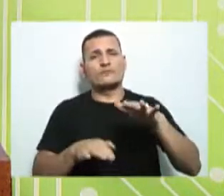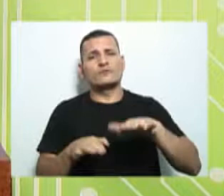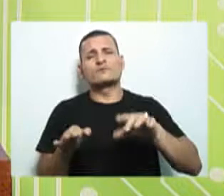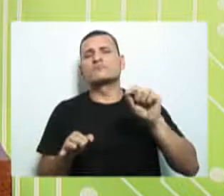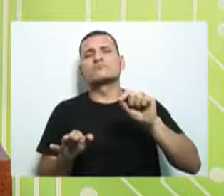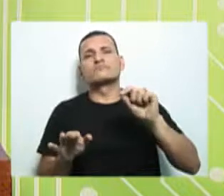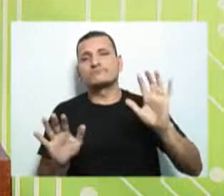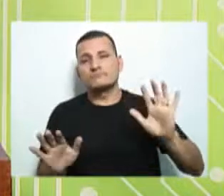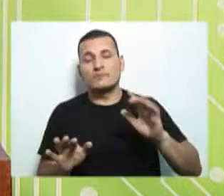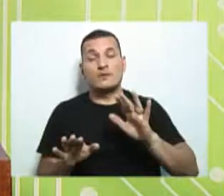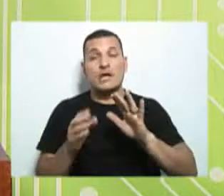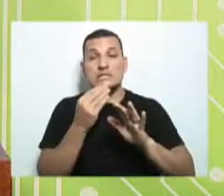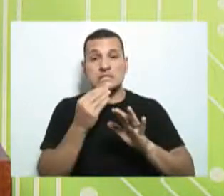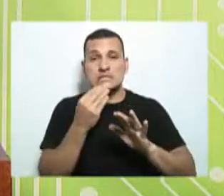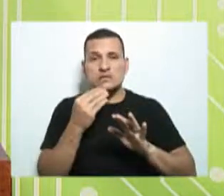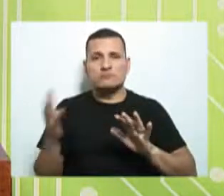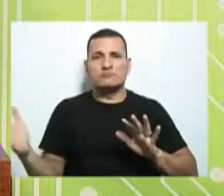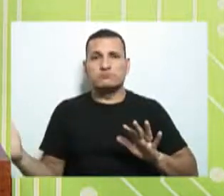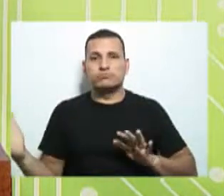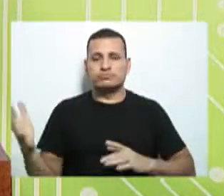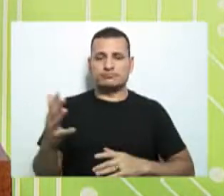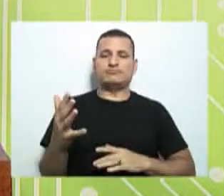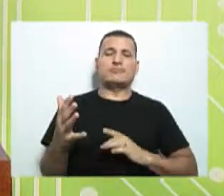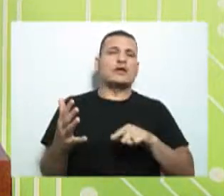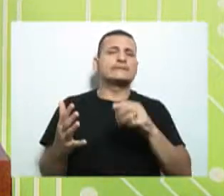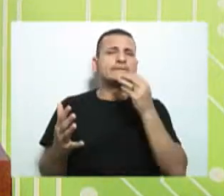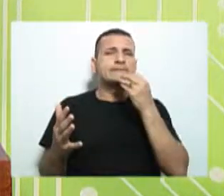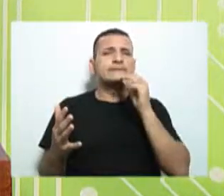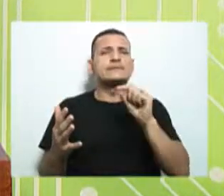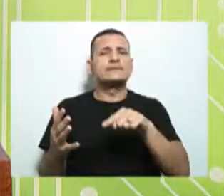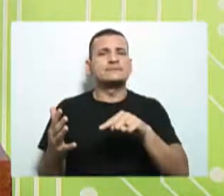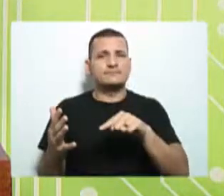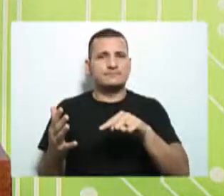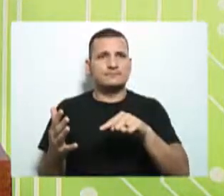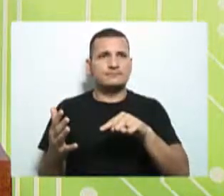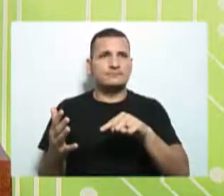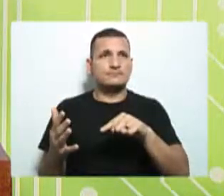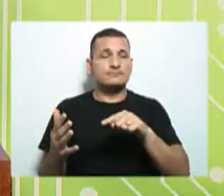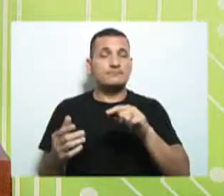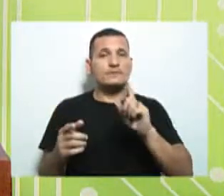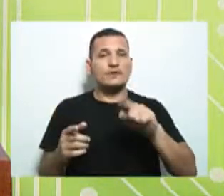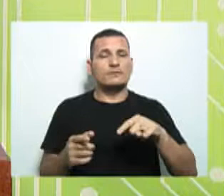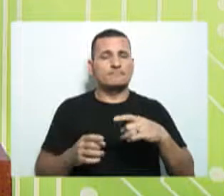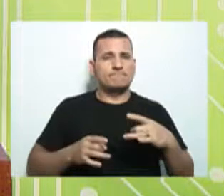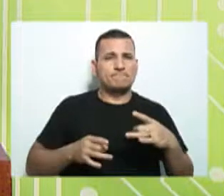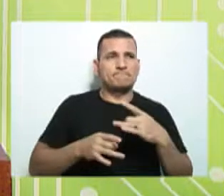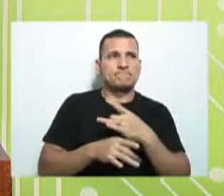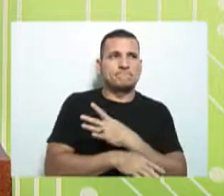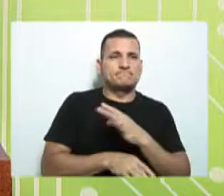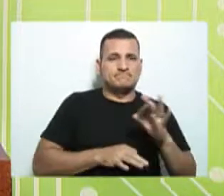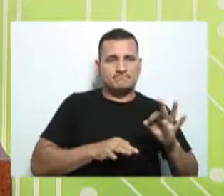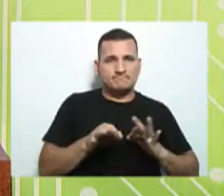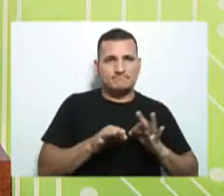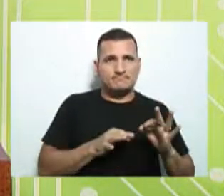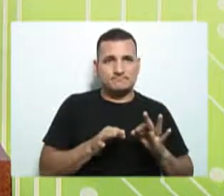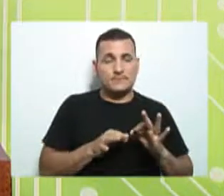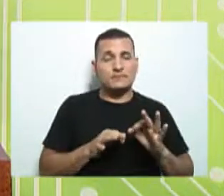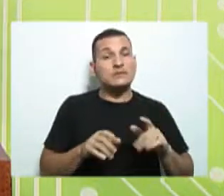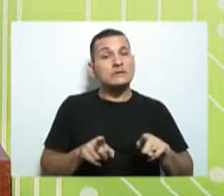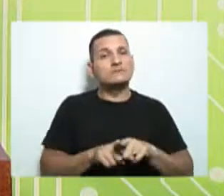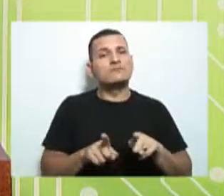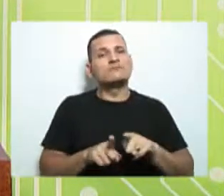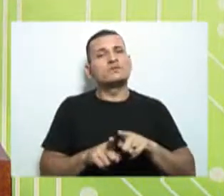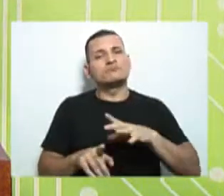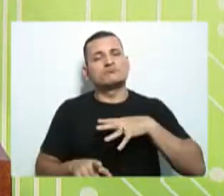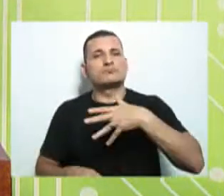Chega uma oportunidade. E oportunidade é o quê? Oportunidade é preparação, né? Mas atitude.